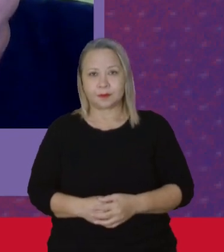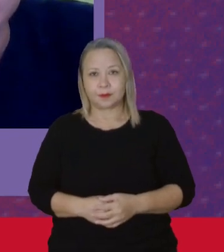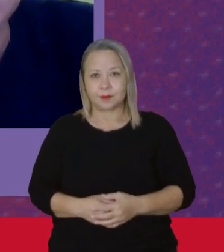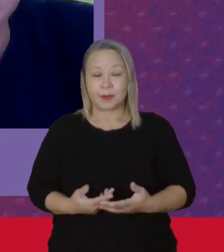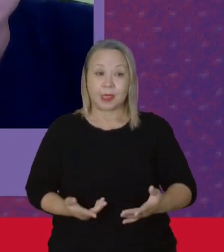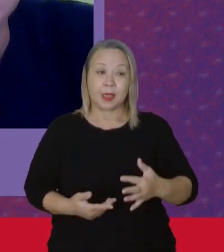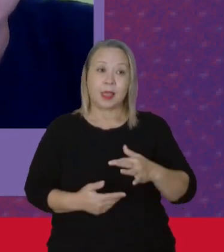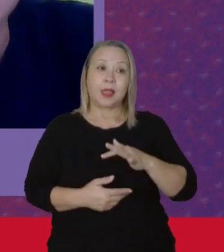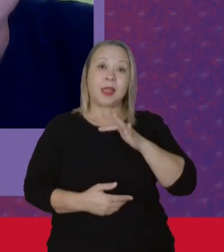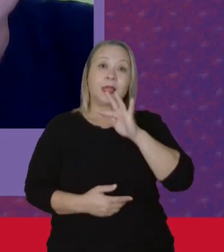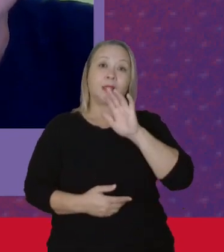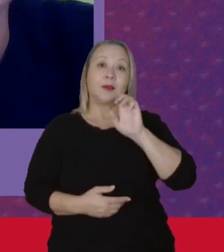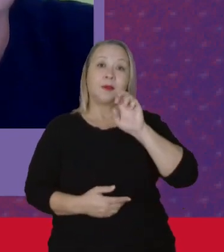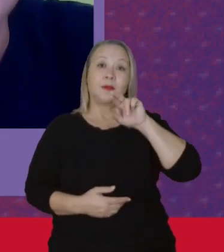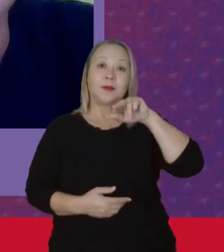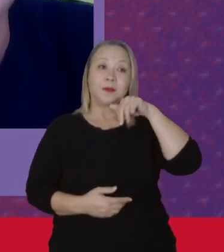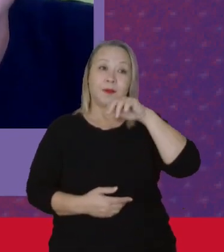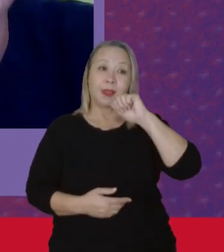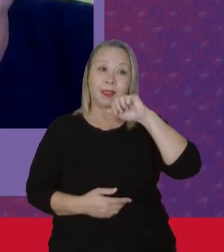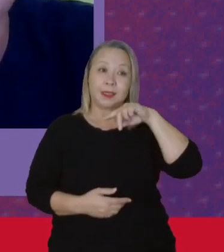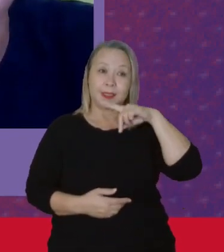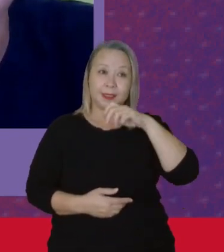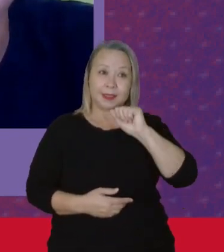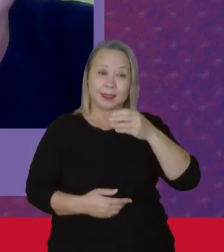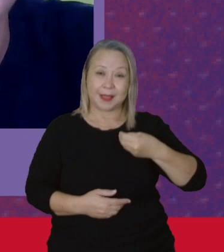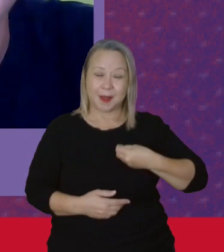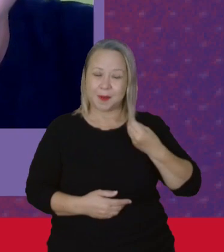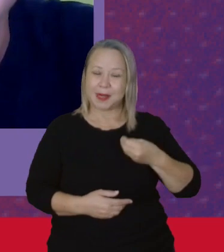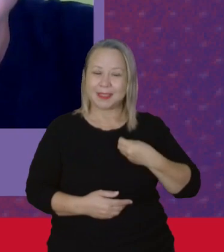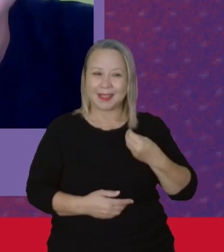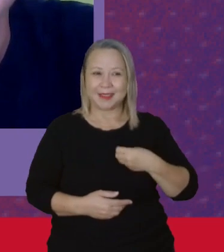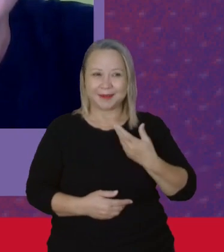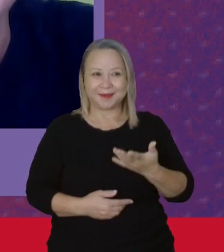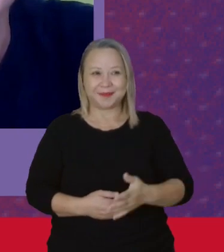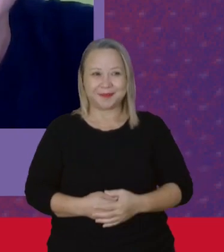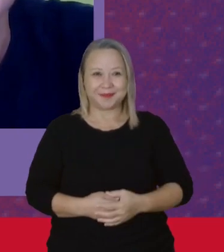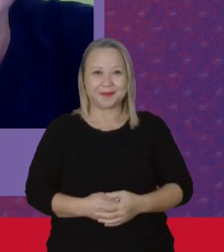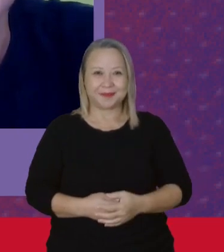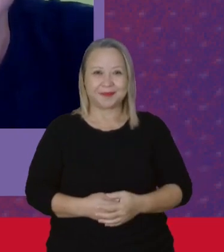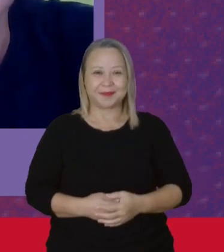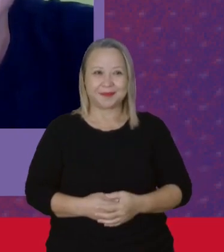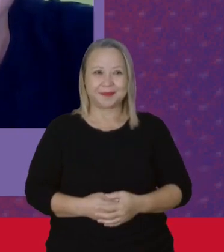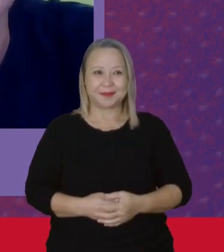Fernanda presente. Fernanda Sempre. presente.